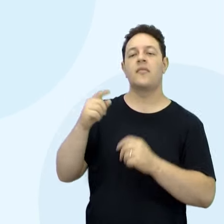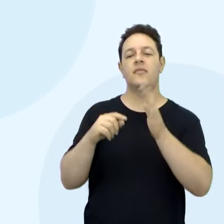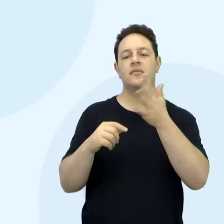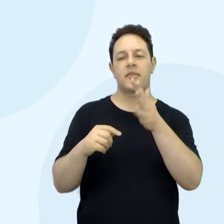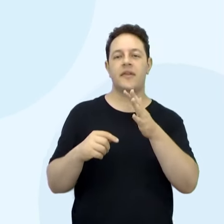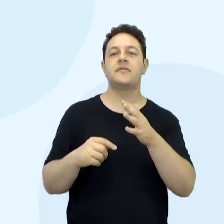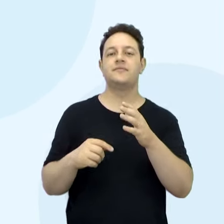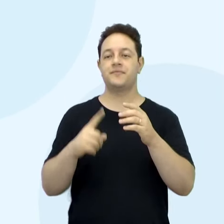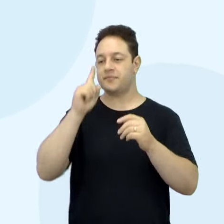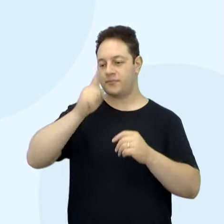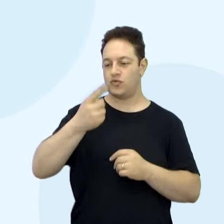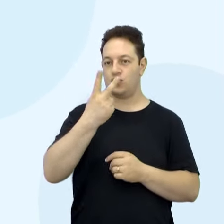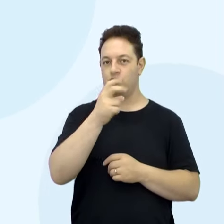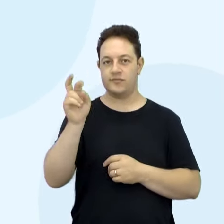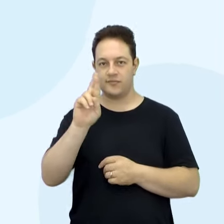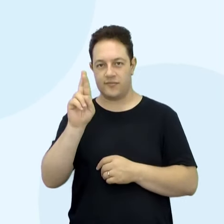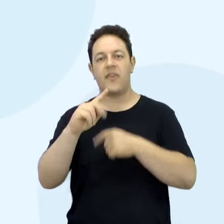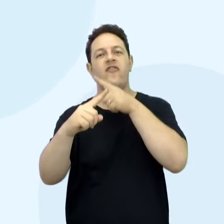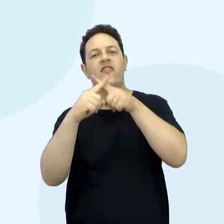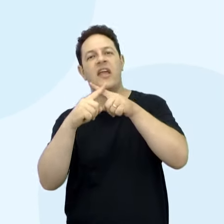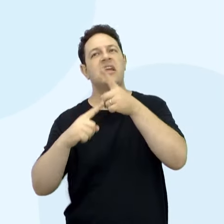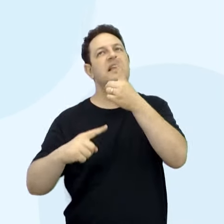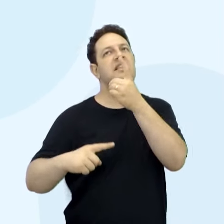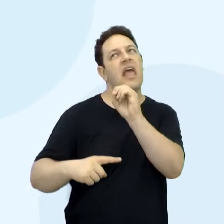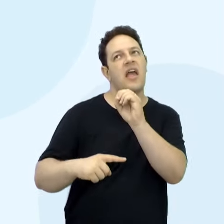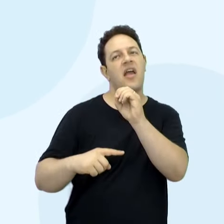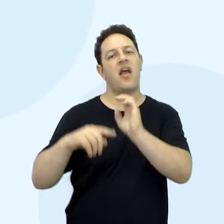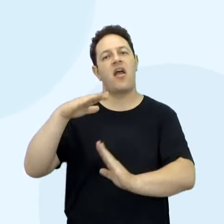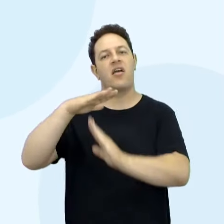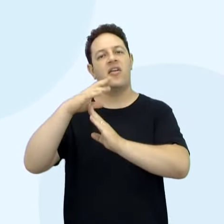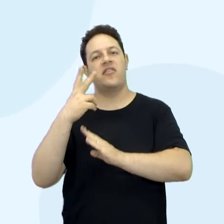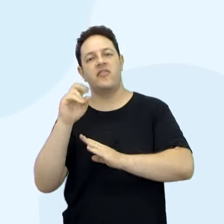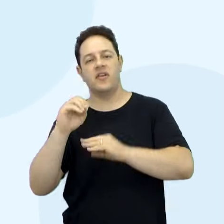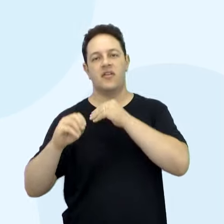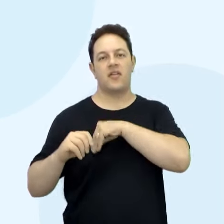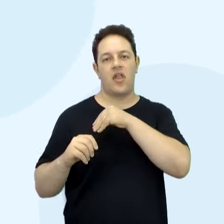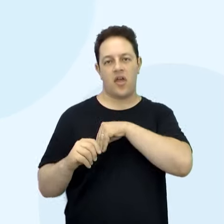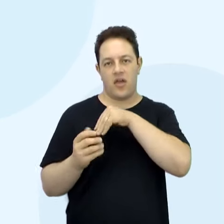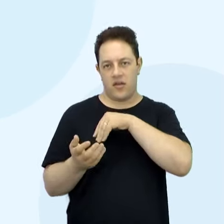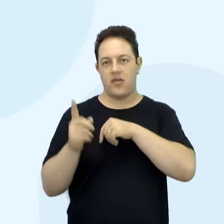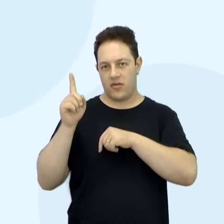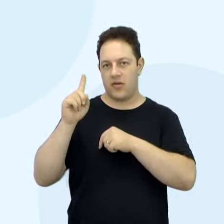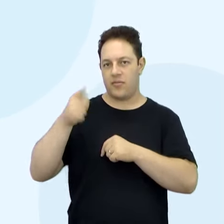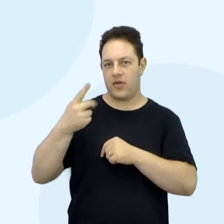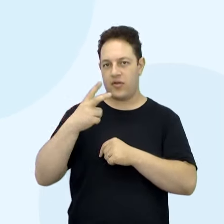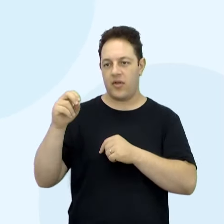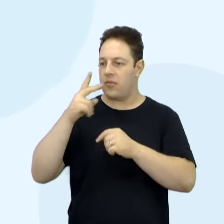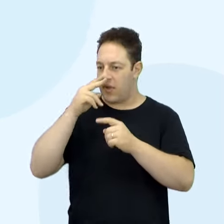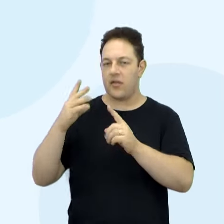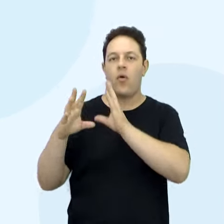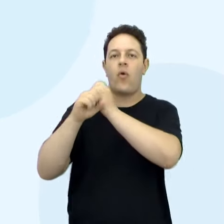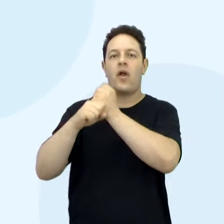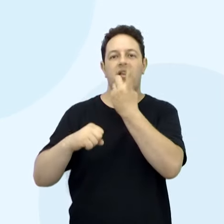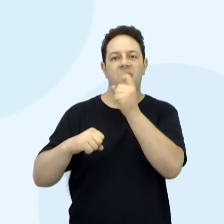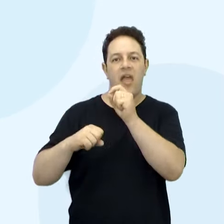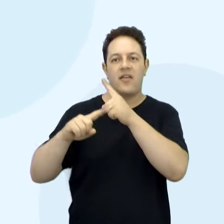20 salários mínimos. De 10 a 20 salário